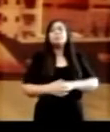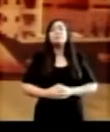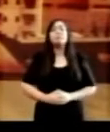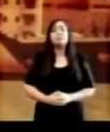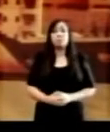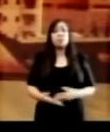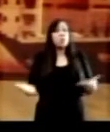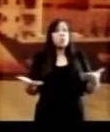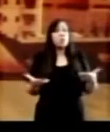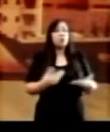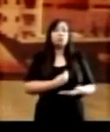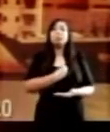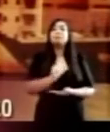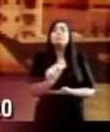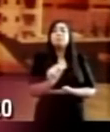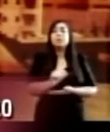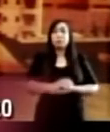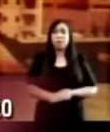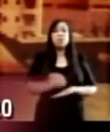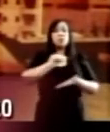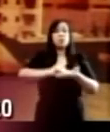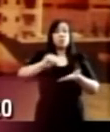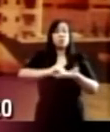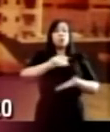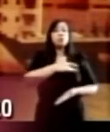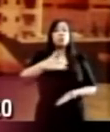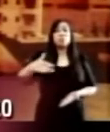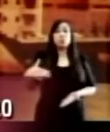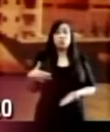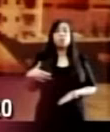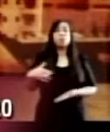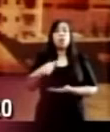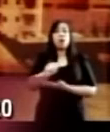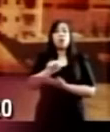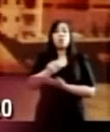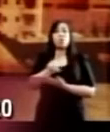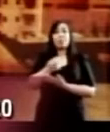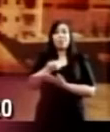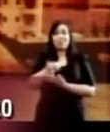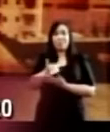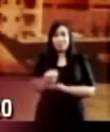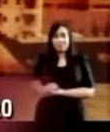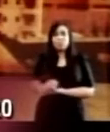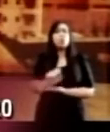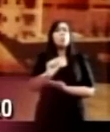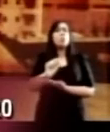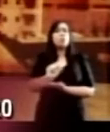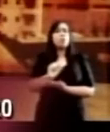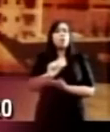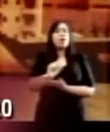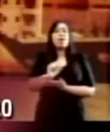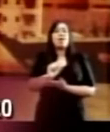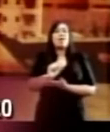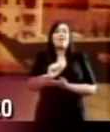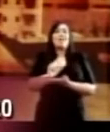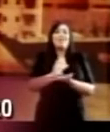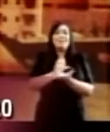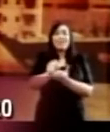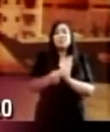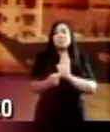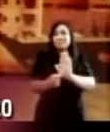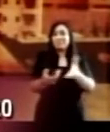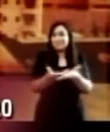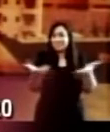Covid-19. Hoje nós teremos a presença do secretário de Saúde, Dr. Aldenis Borim, para atualizar os dados da Covid-19